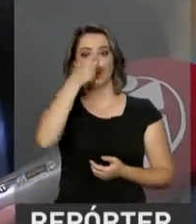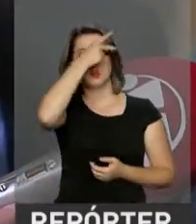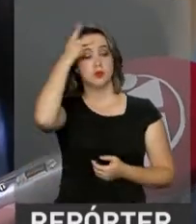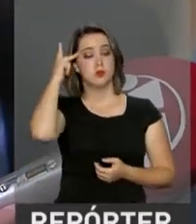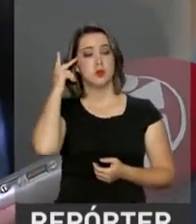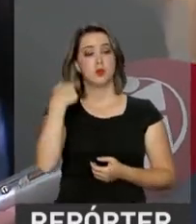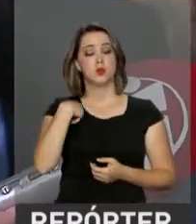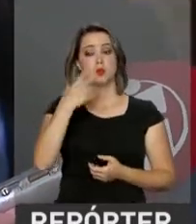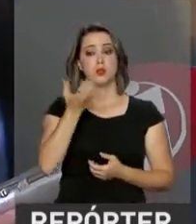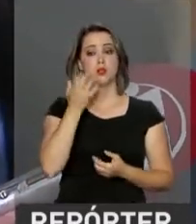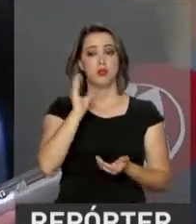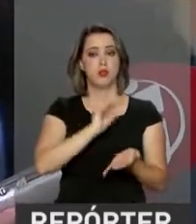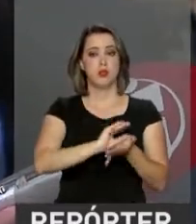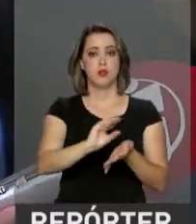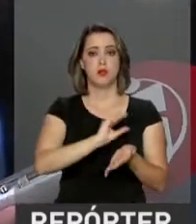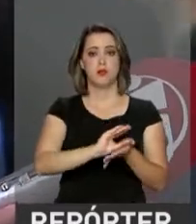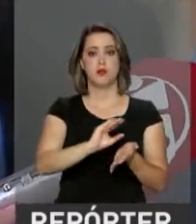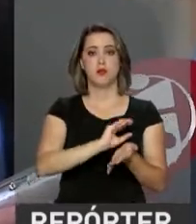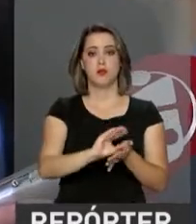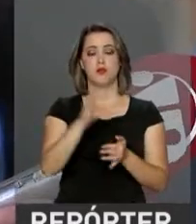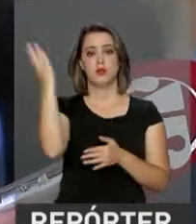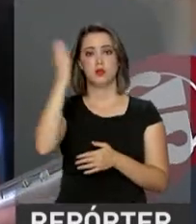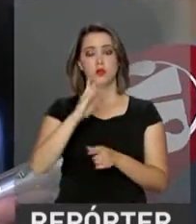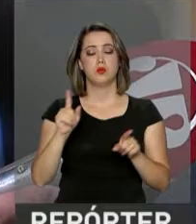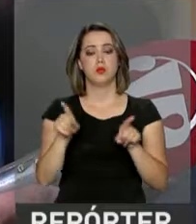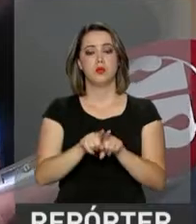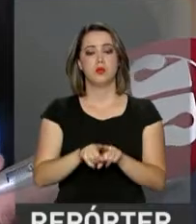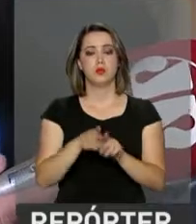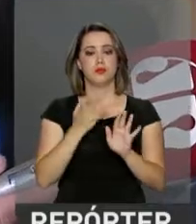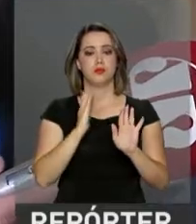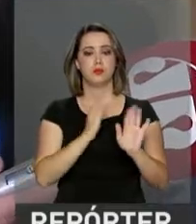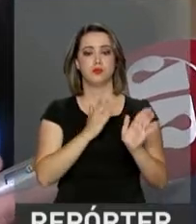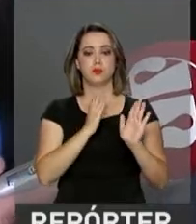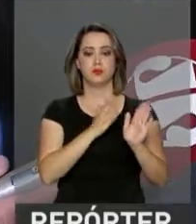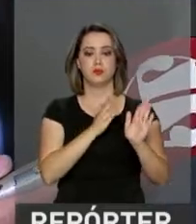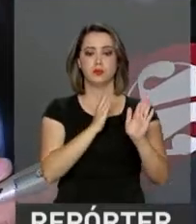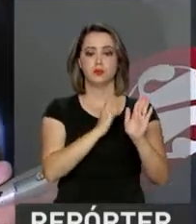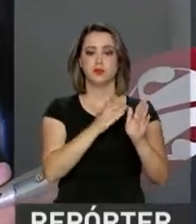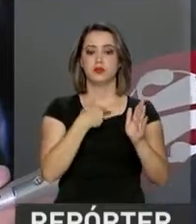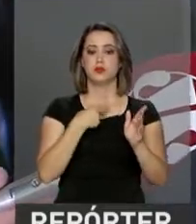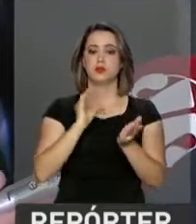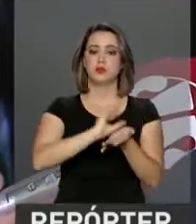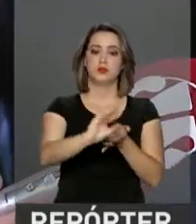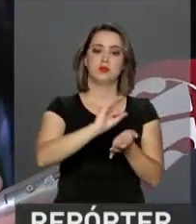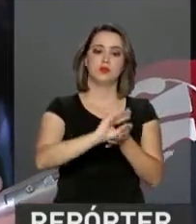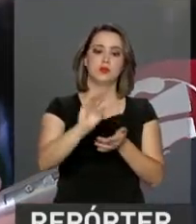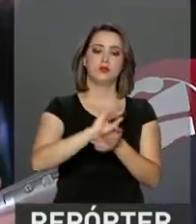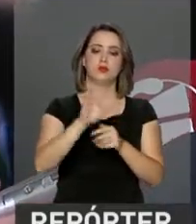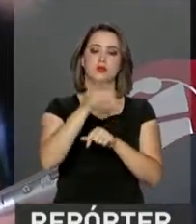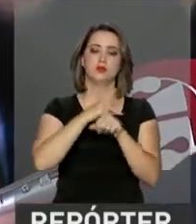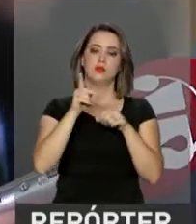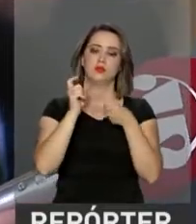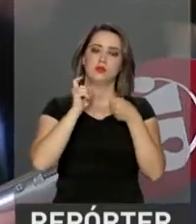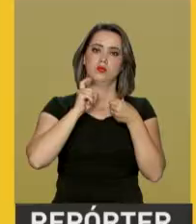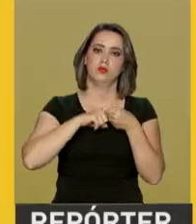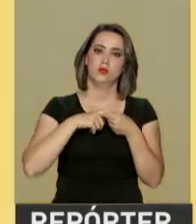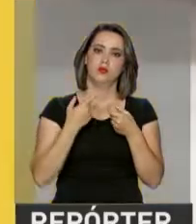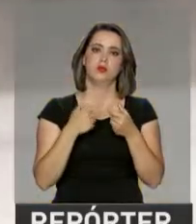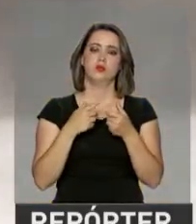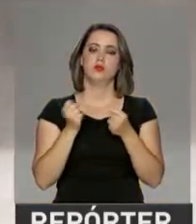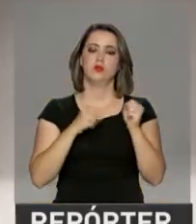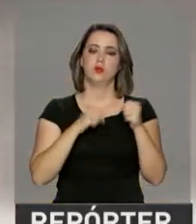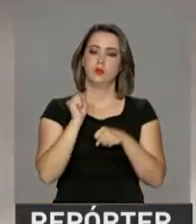investidores brasileiros e internacionais farão fila para investir no país, retomar fábricas paradas.